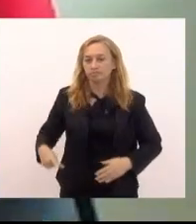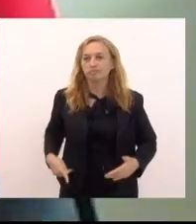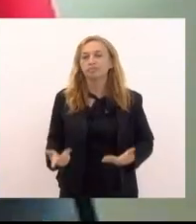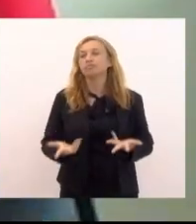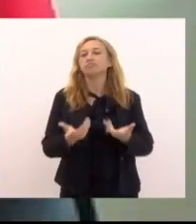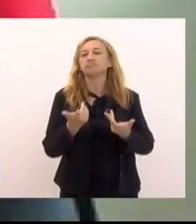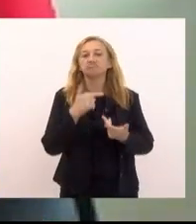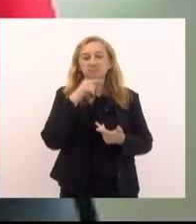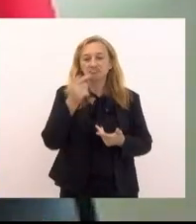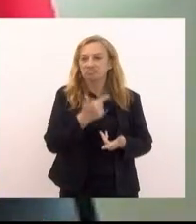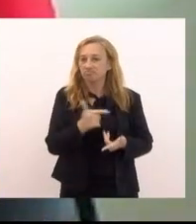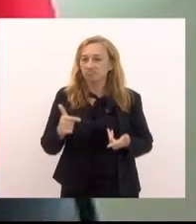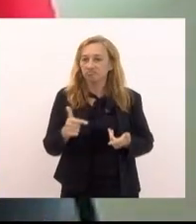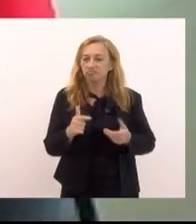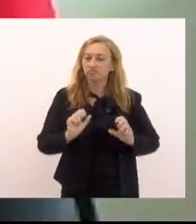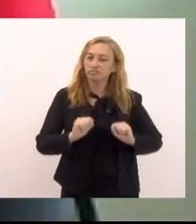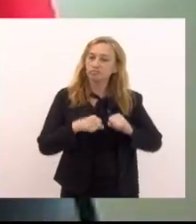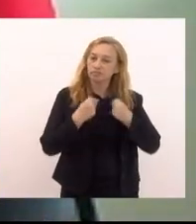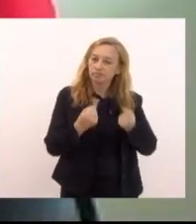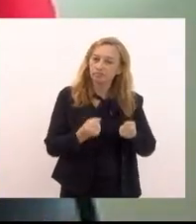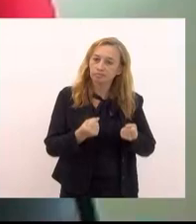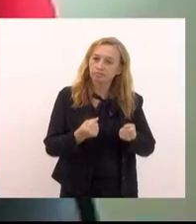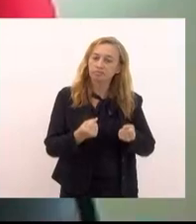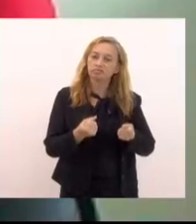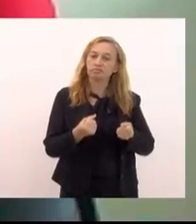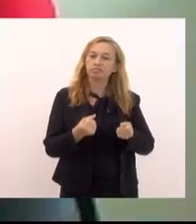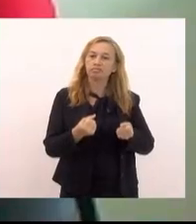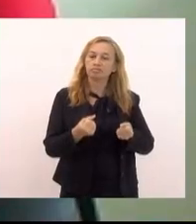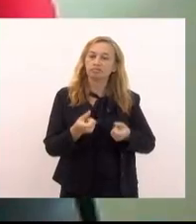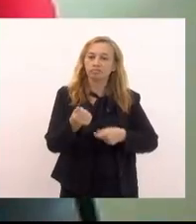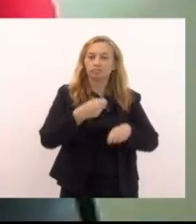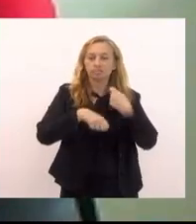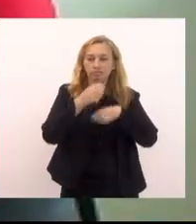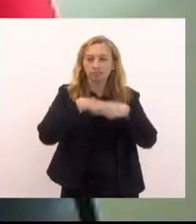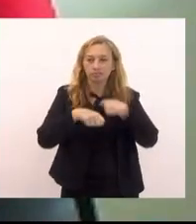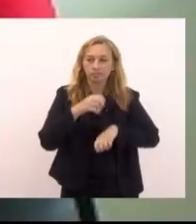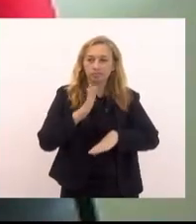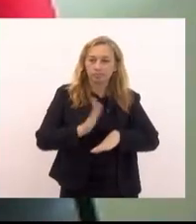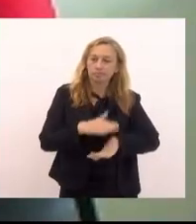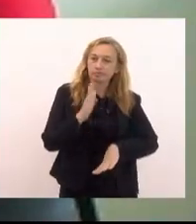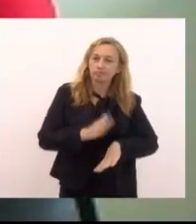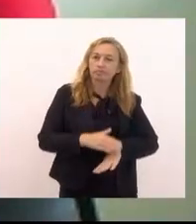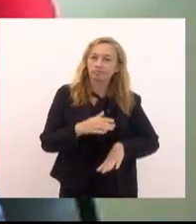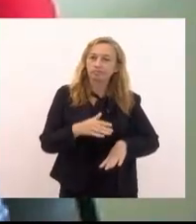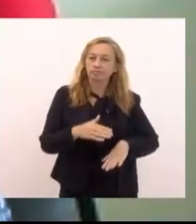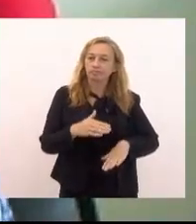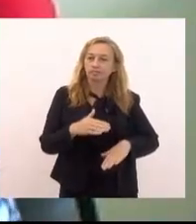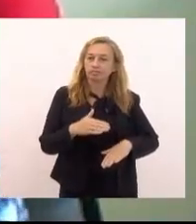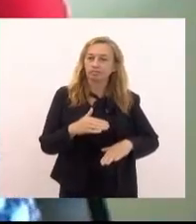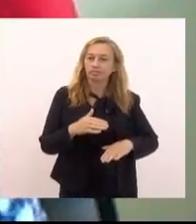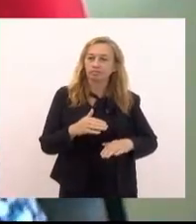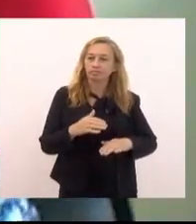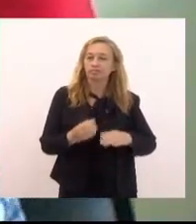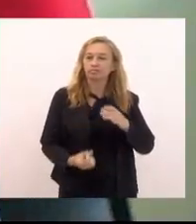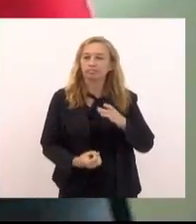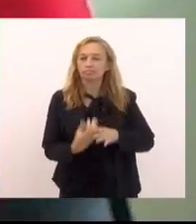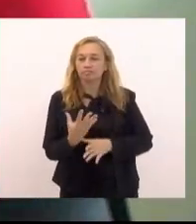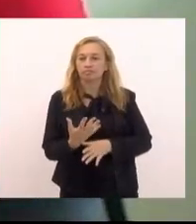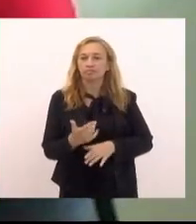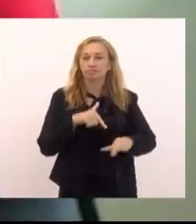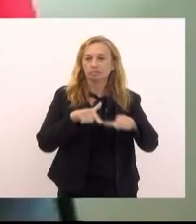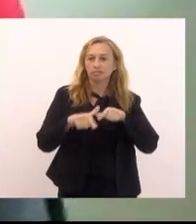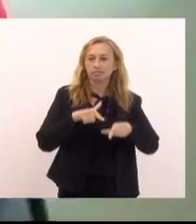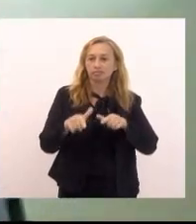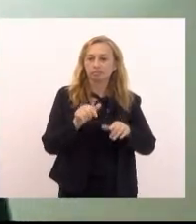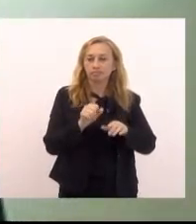dúvida nenhuma, irá fortalecer a economia e garantirá cada vez mais a geração de emprego com carteira assinada.